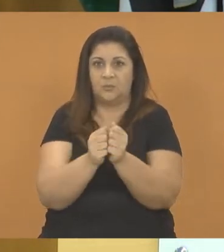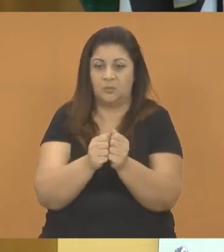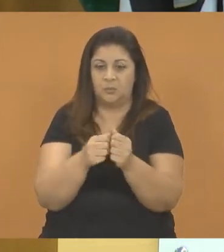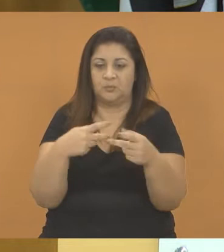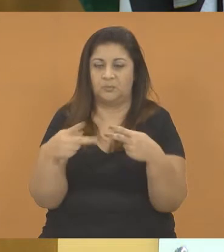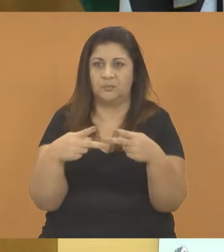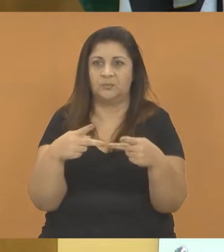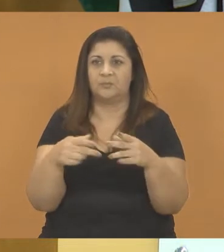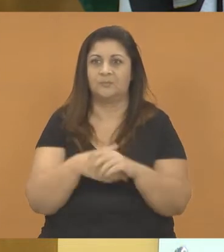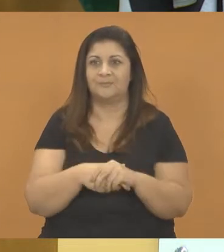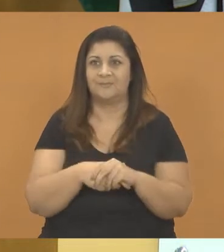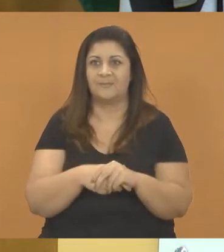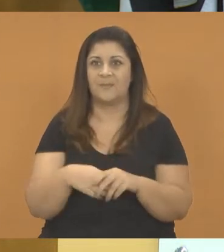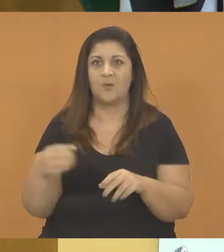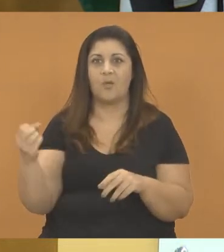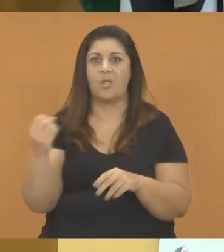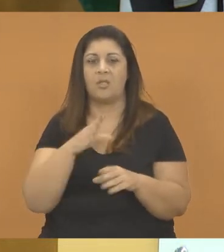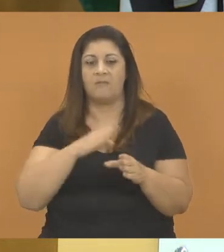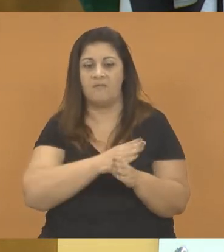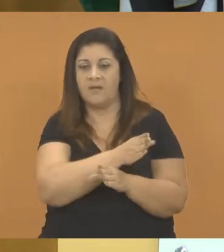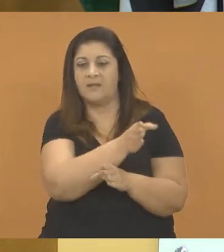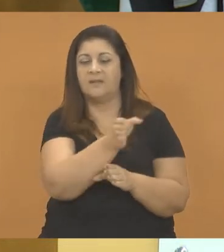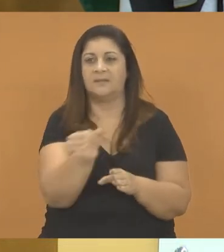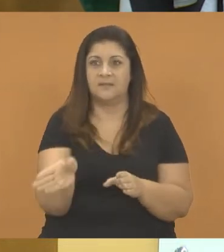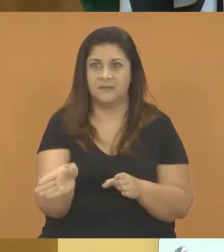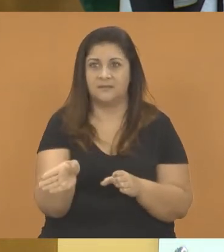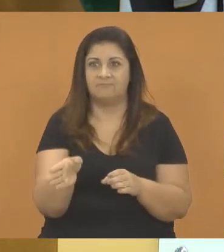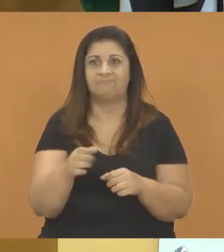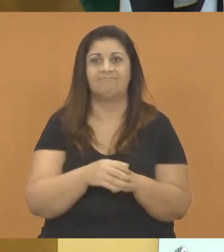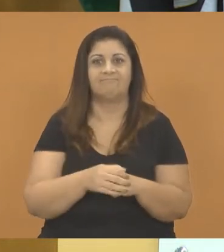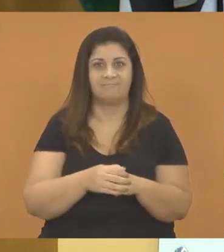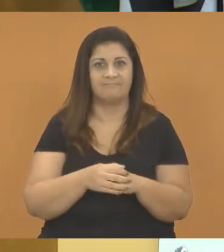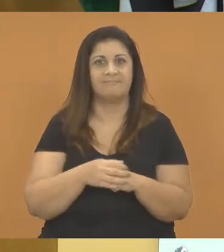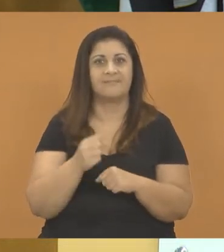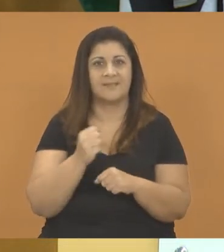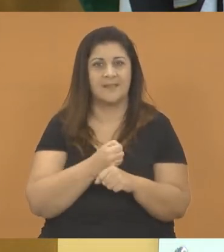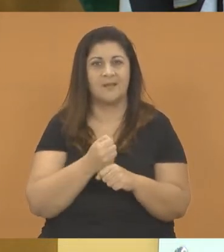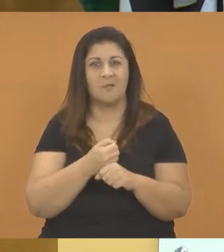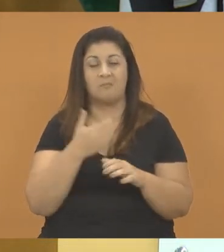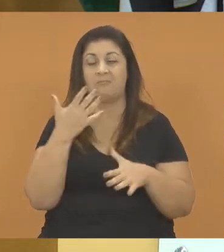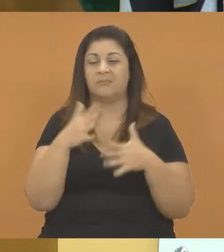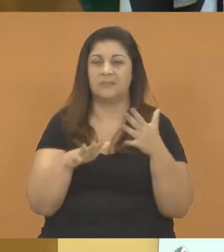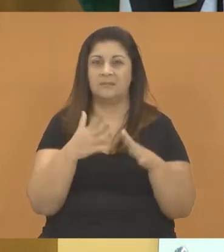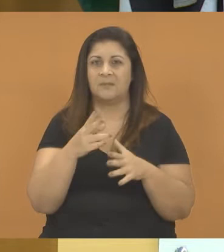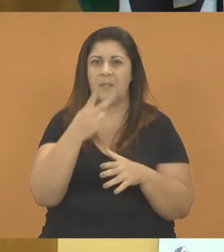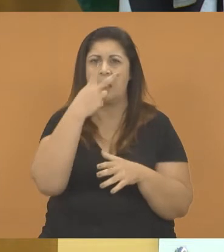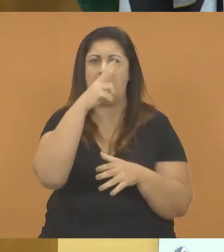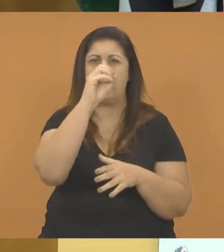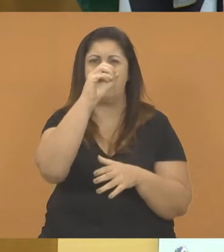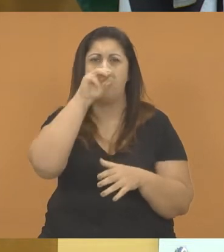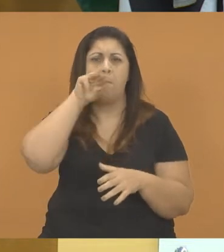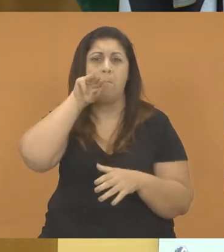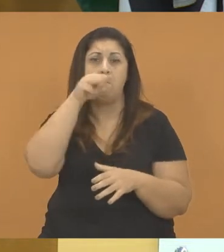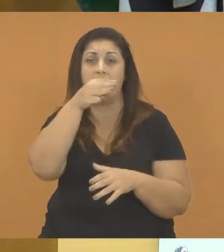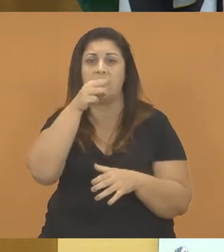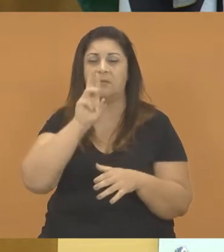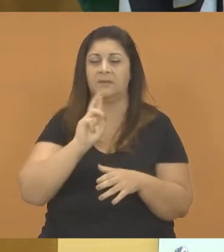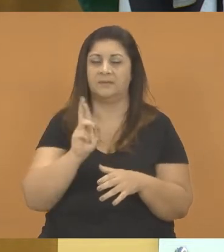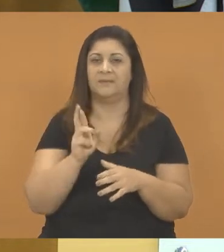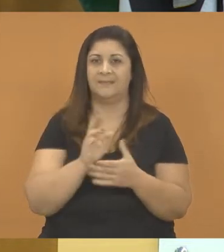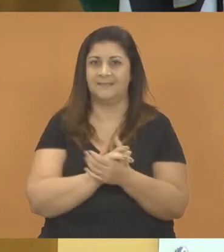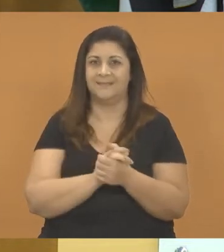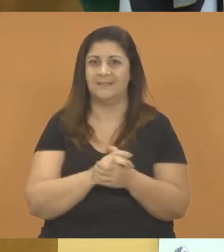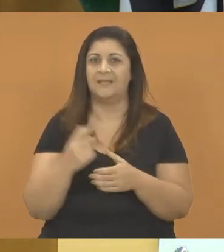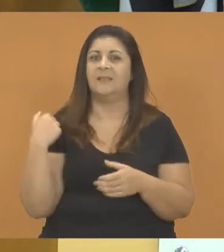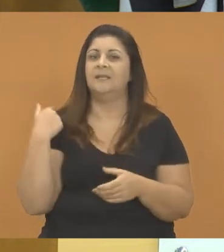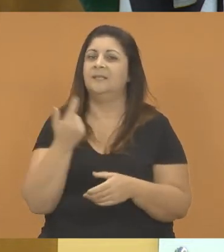novo acesso para são josé dos campos essa obra ela deve está estimada em mais de 20 milhões de reais e a gente tem